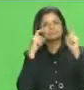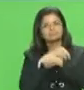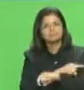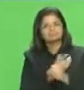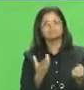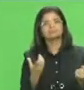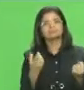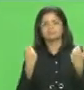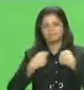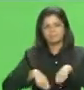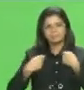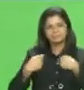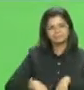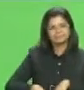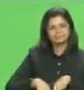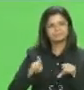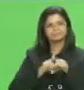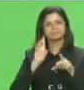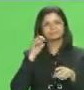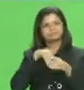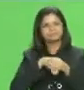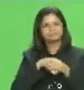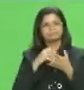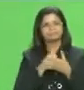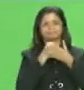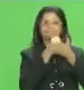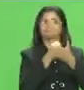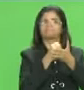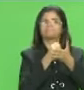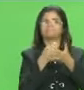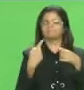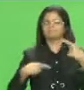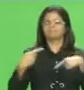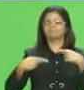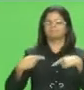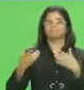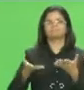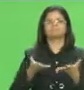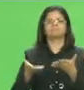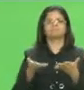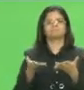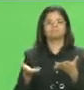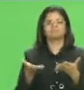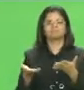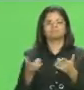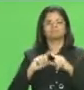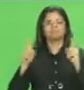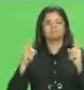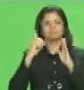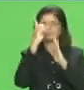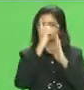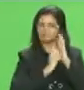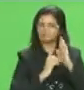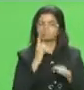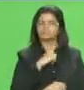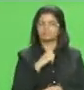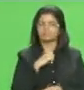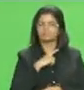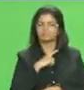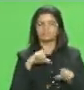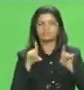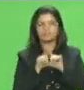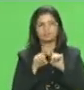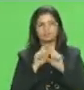de precisar do tal favor político, de precisar, para ter seus direitos, pedir para A